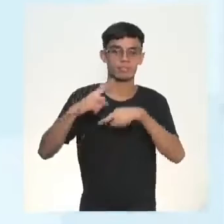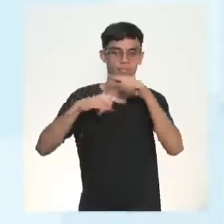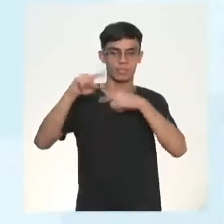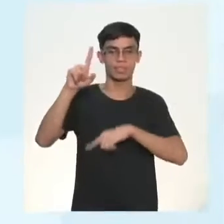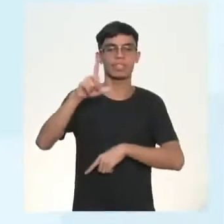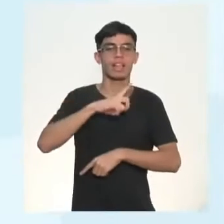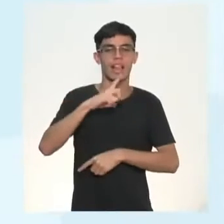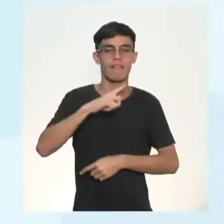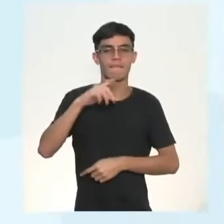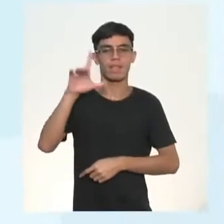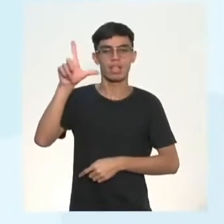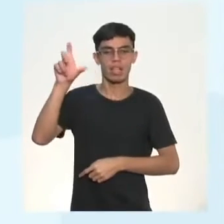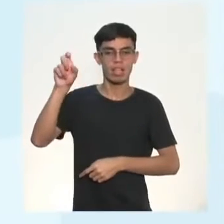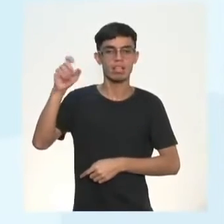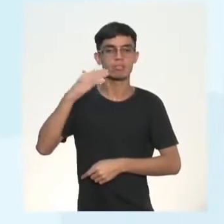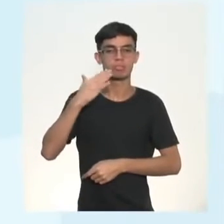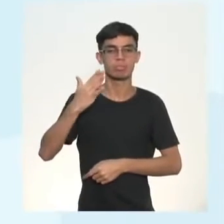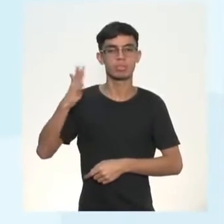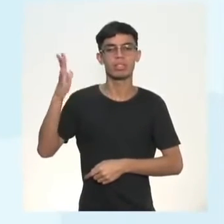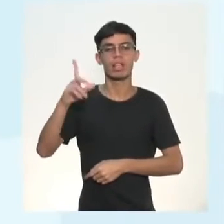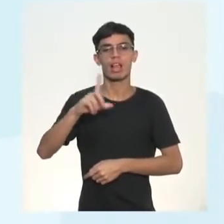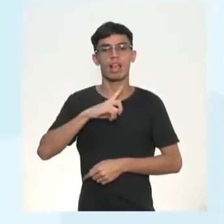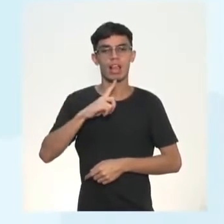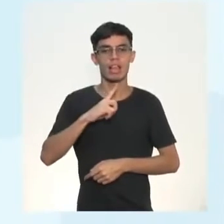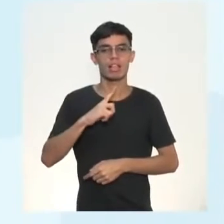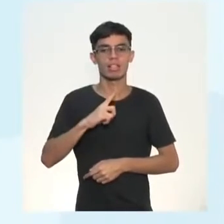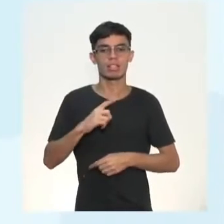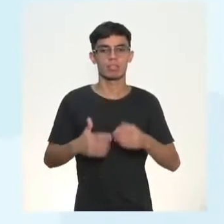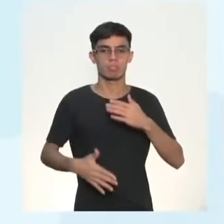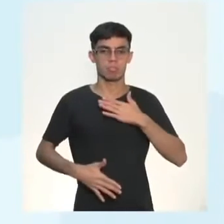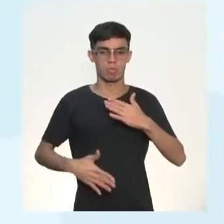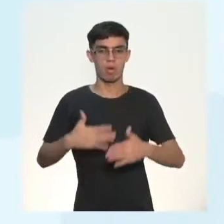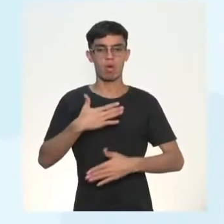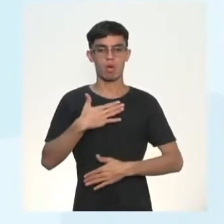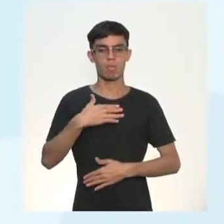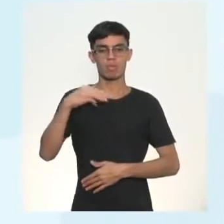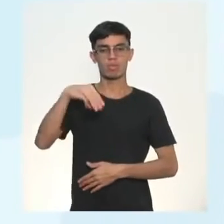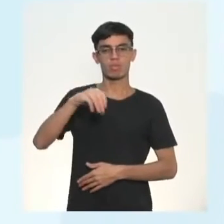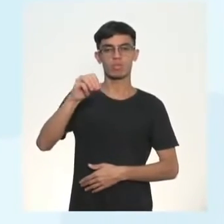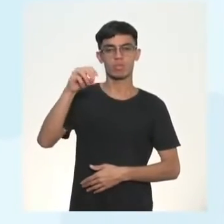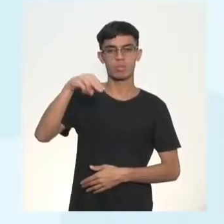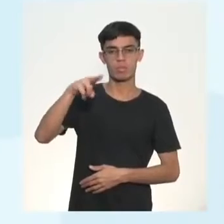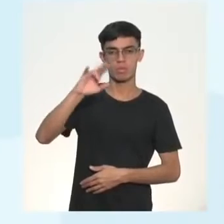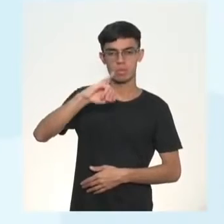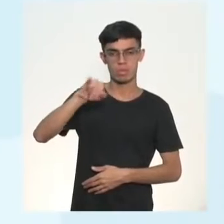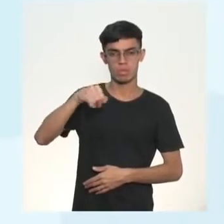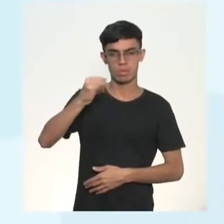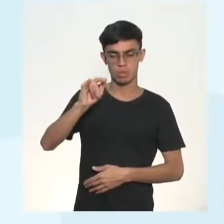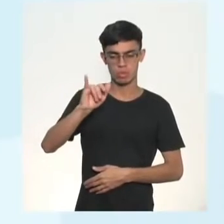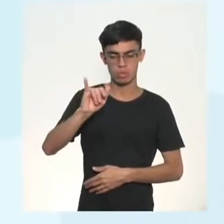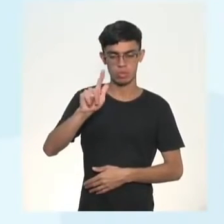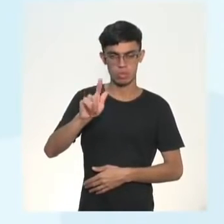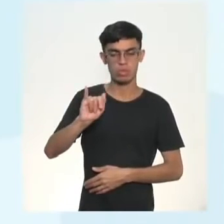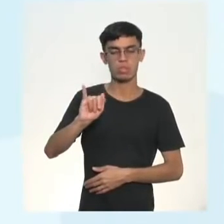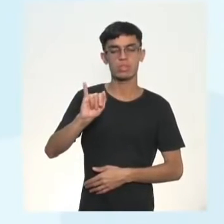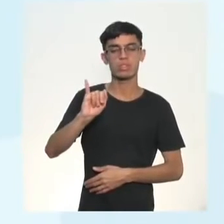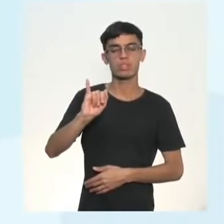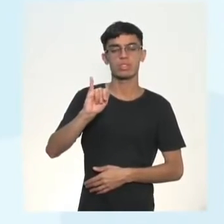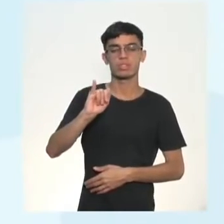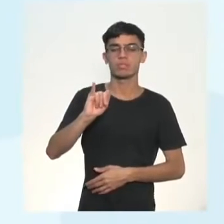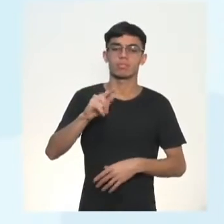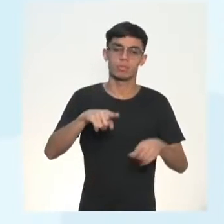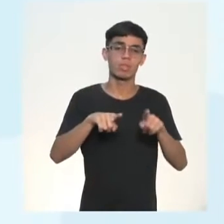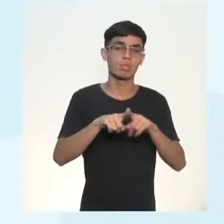aí, né? E tá ele com seus trajes devidos de monge, tá? Mas ele era um monge também, um excelente